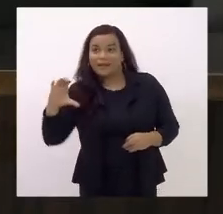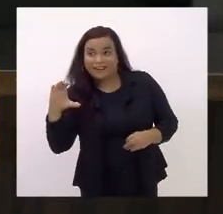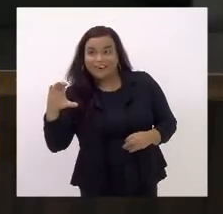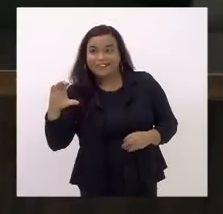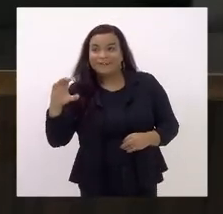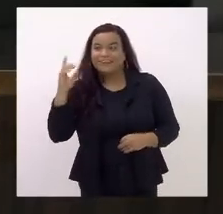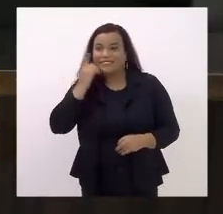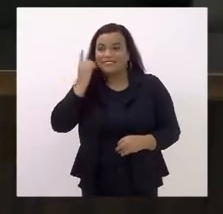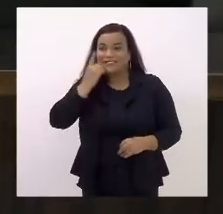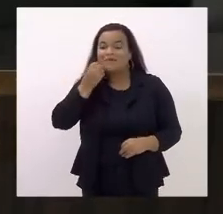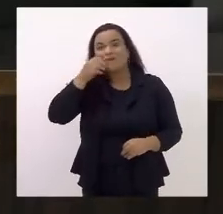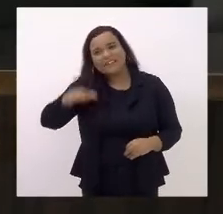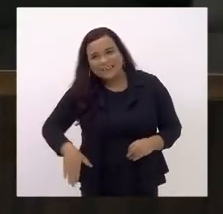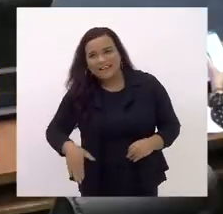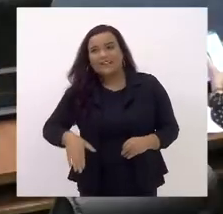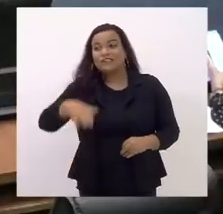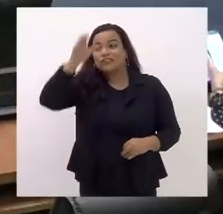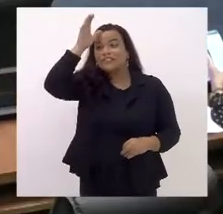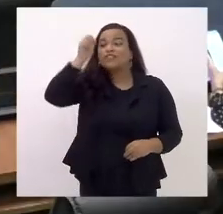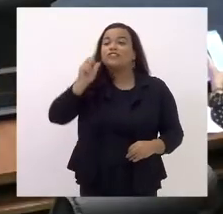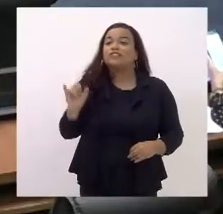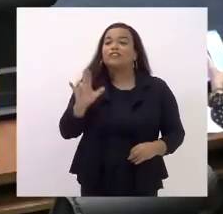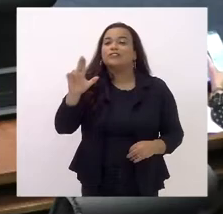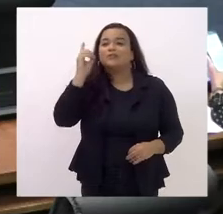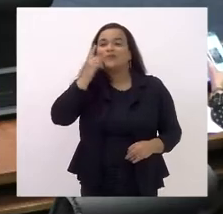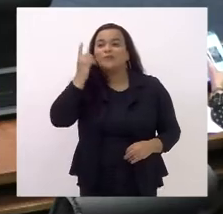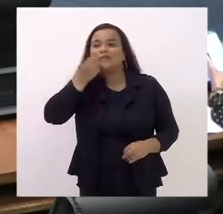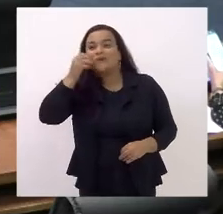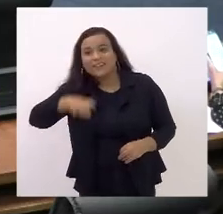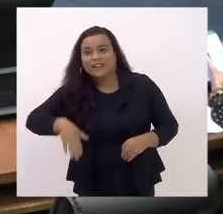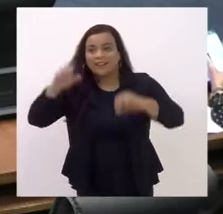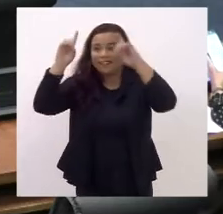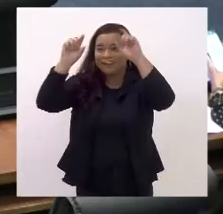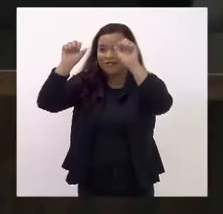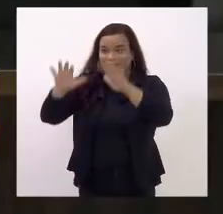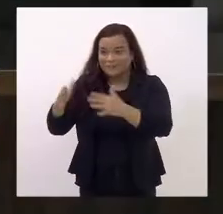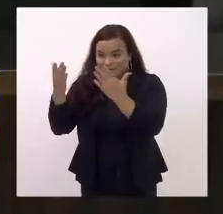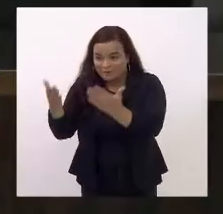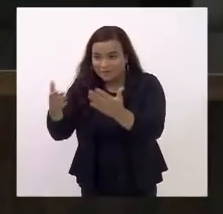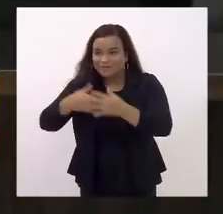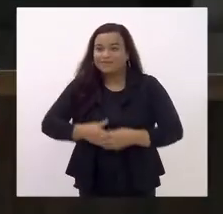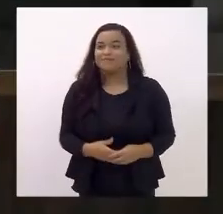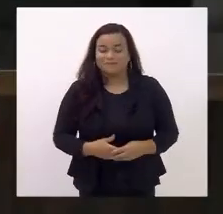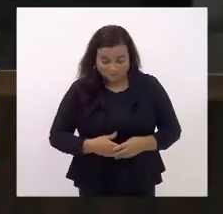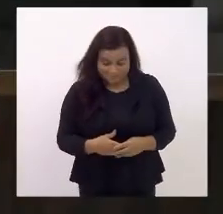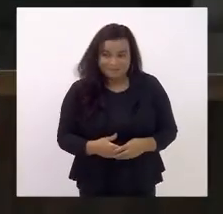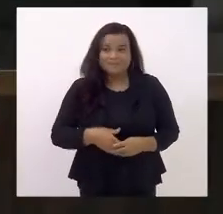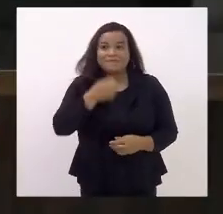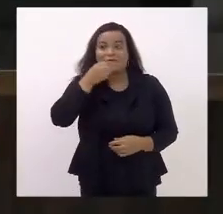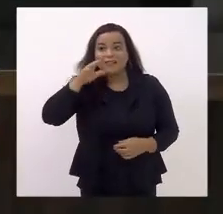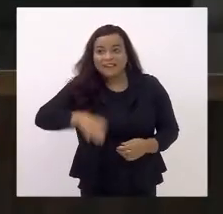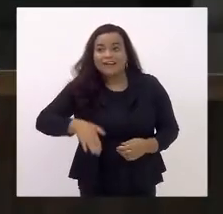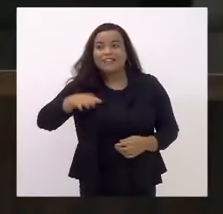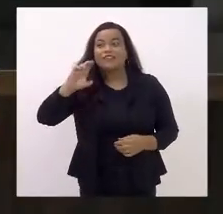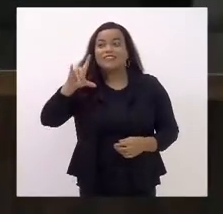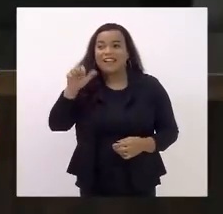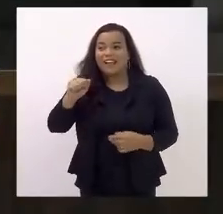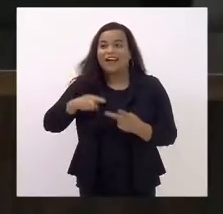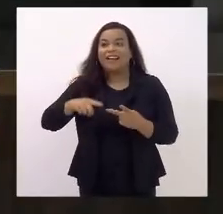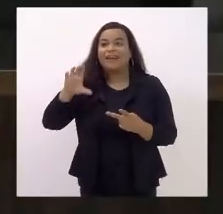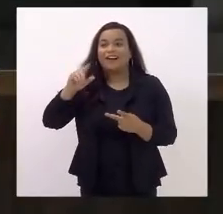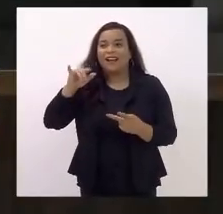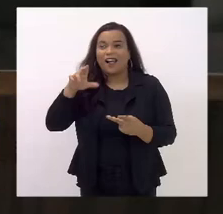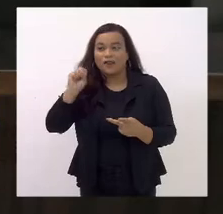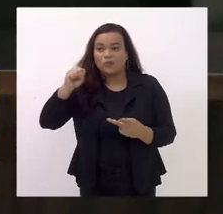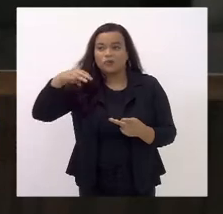tarde, deputada Tia Ju. Deus abençoe Vossa Excelência. Boa tarde, deputada Célia, Carlos